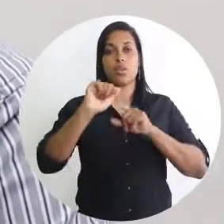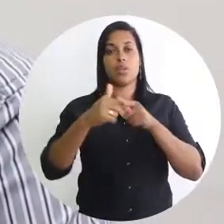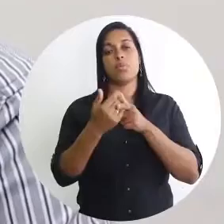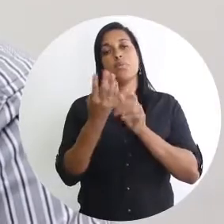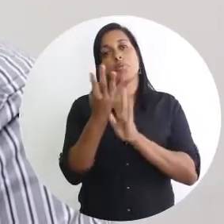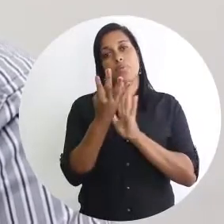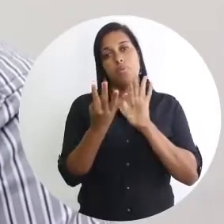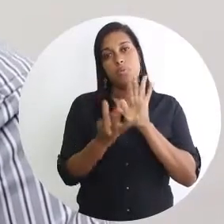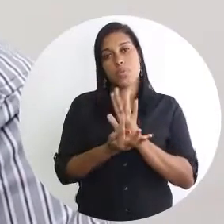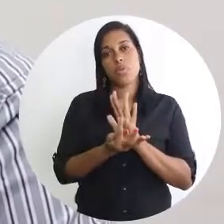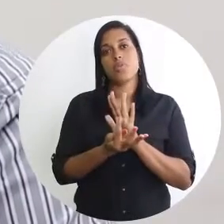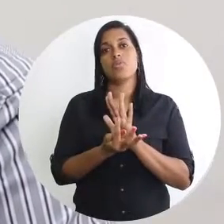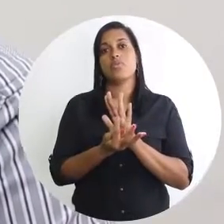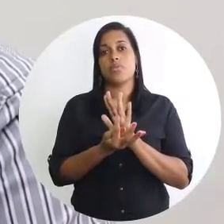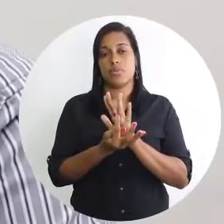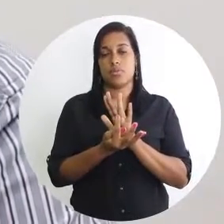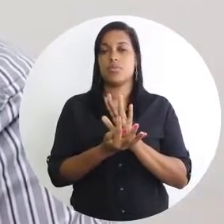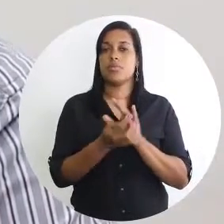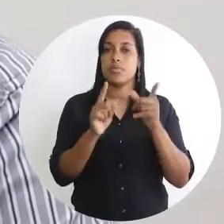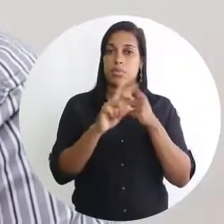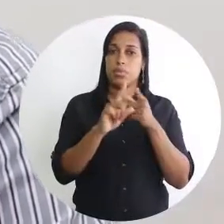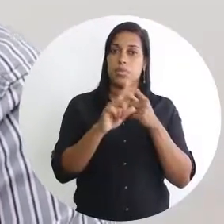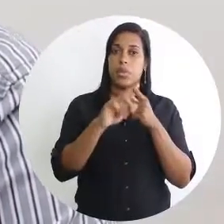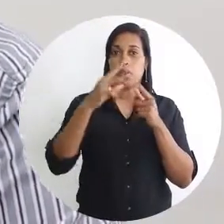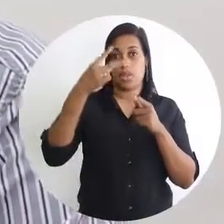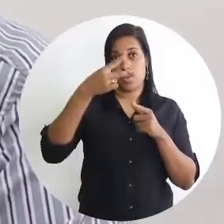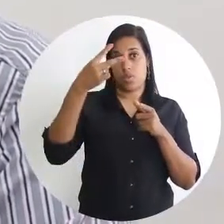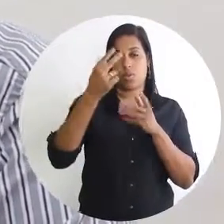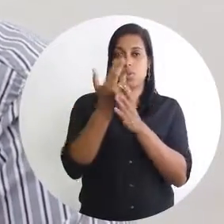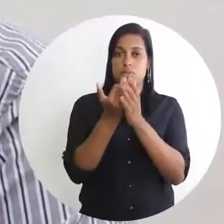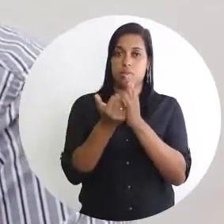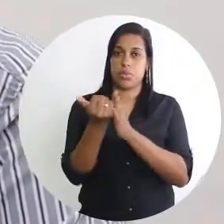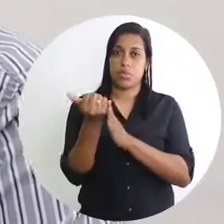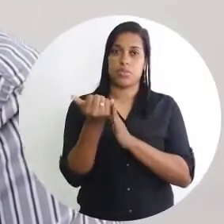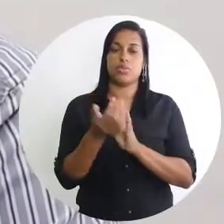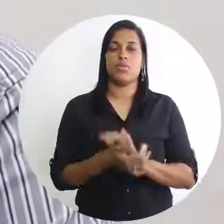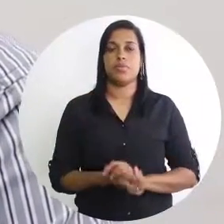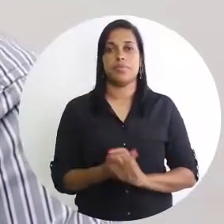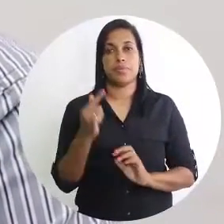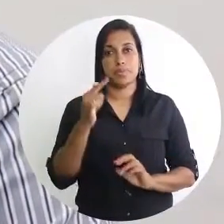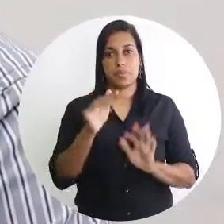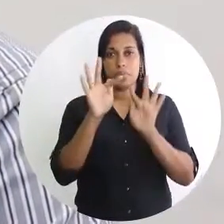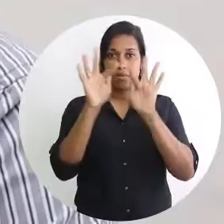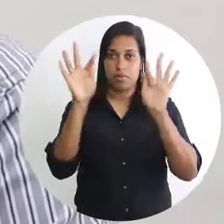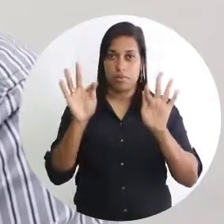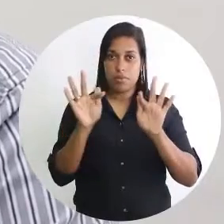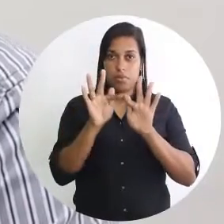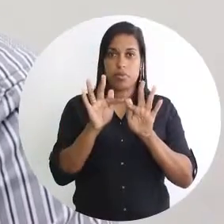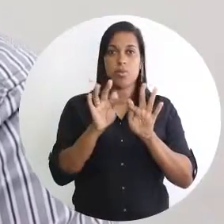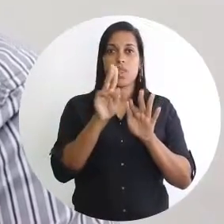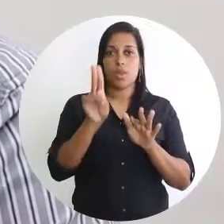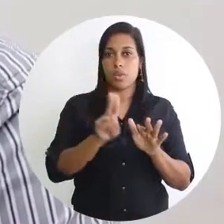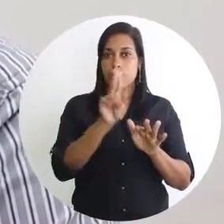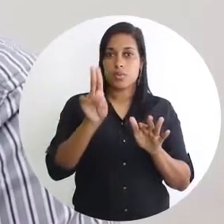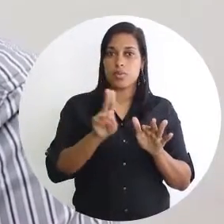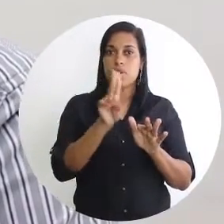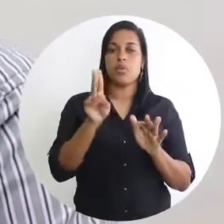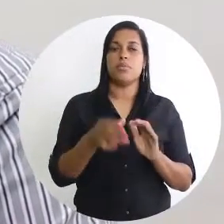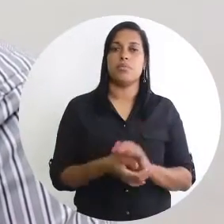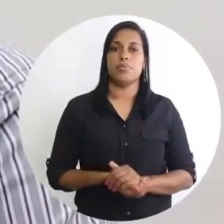texto aí, Frame Layout Demo, que está por cima das outras 2 imagens. Então essa é a forma aqui de usar o Frame